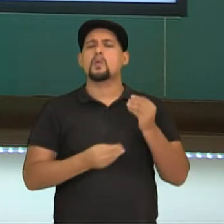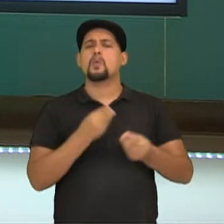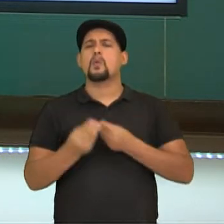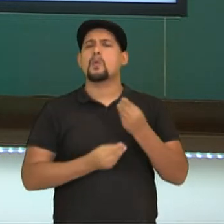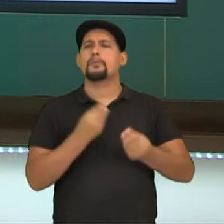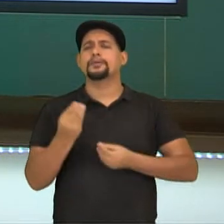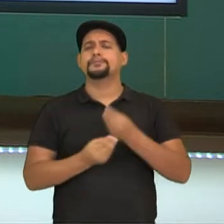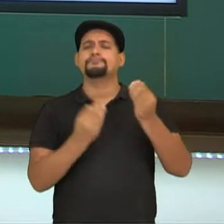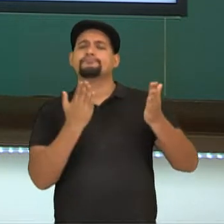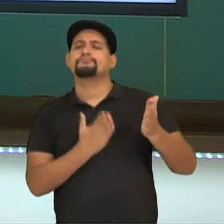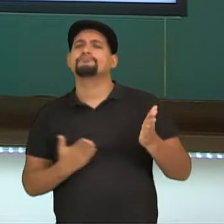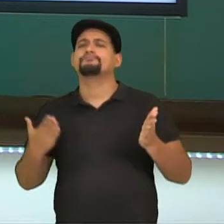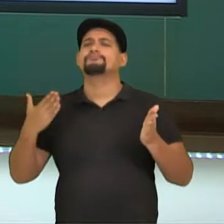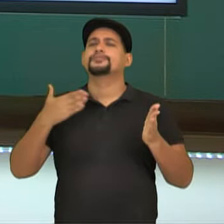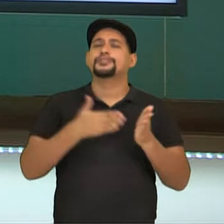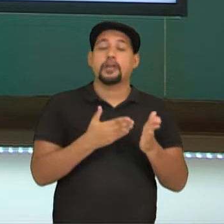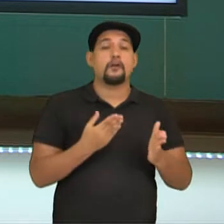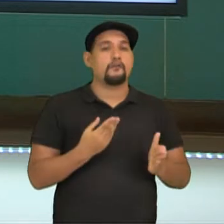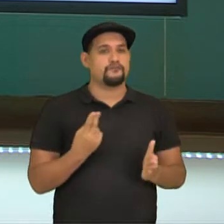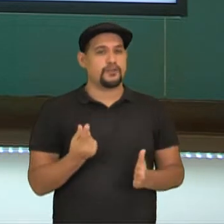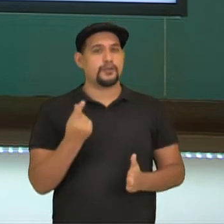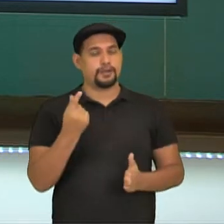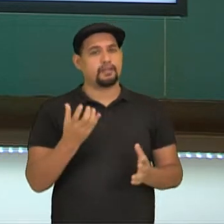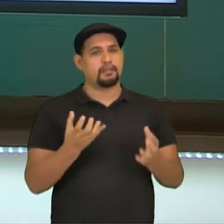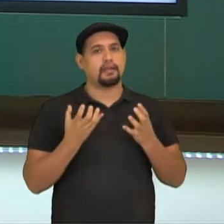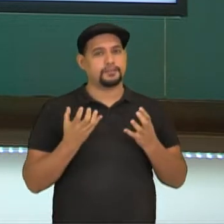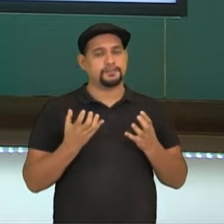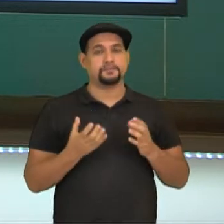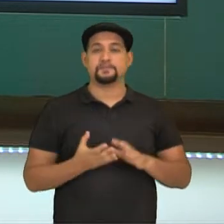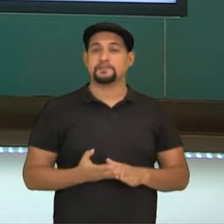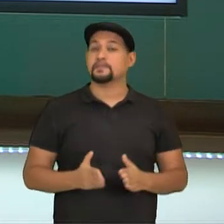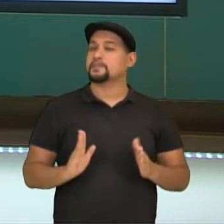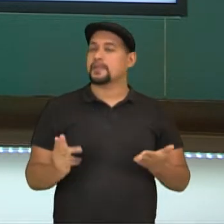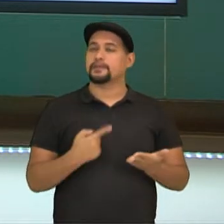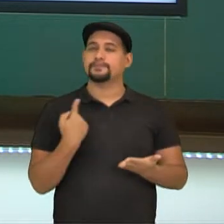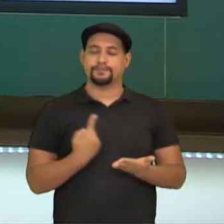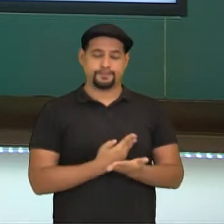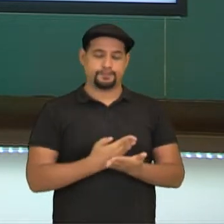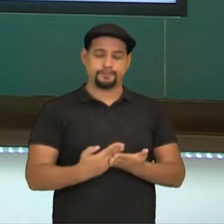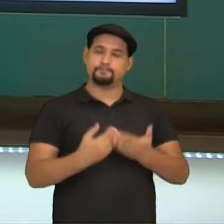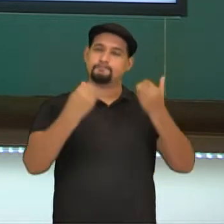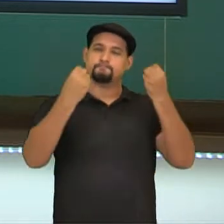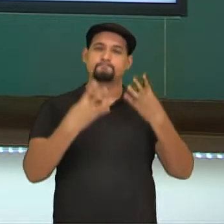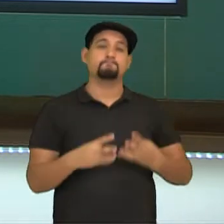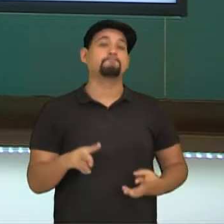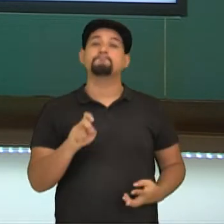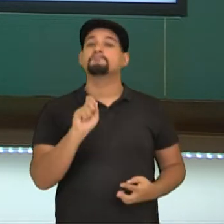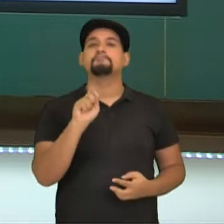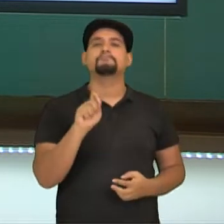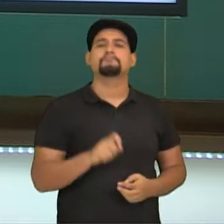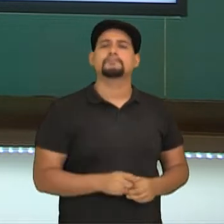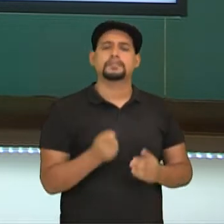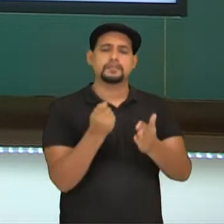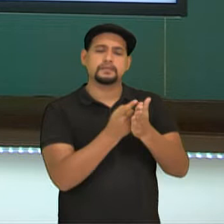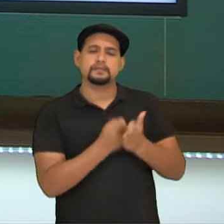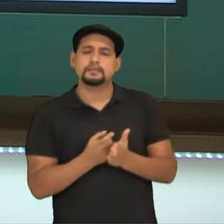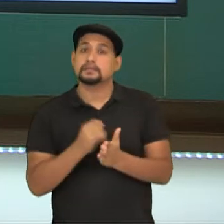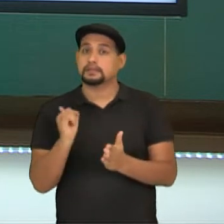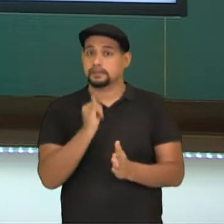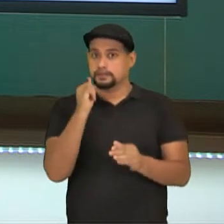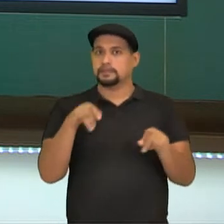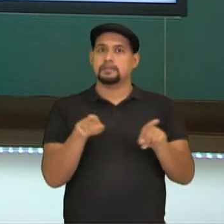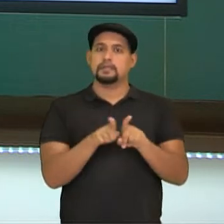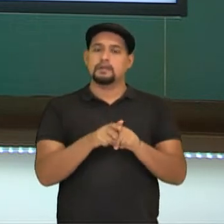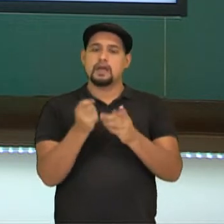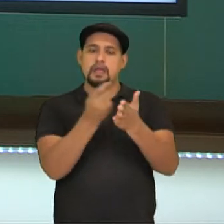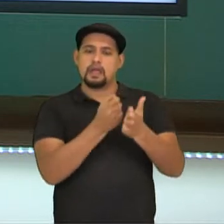pode atingir lá o que a gente vai fazer. Agora, vamos começar a falar ali o que são as despesas essenciais e aquelas